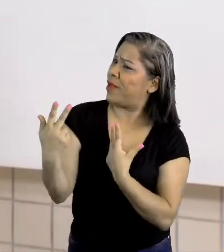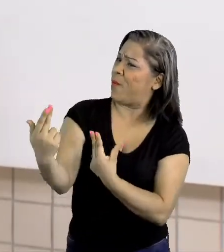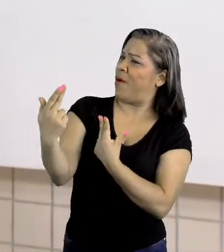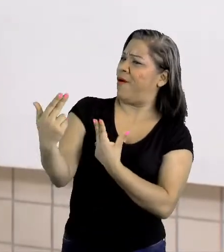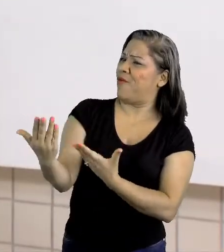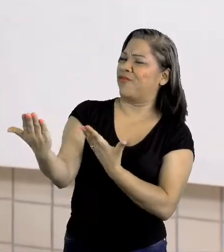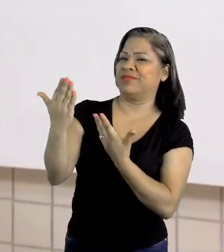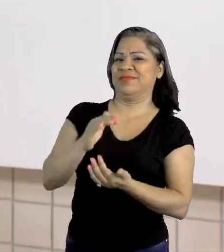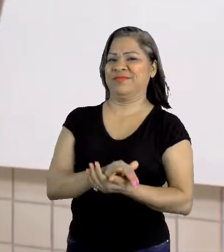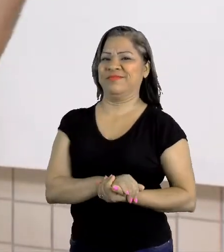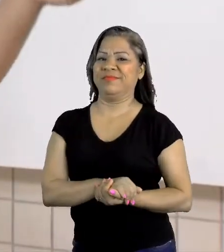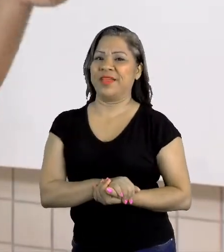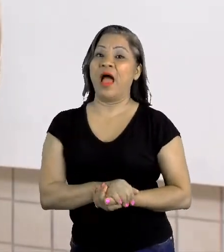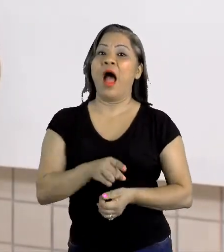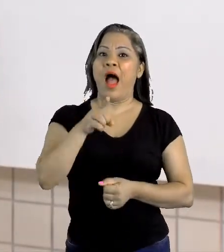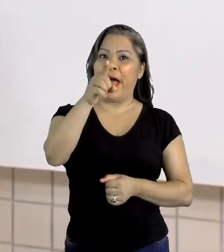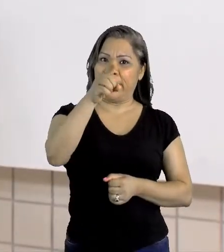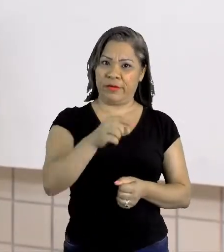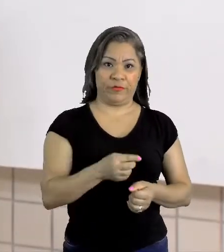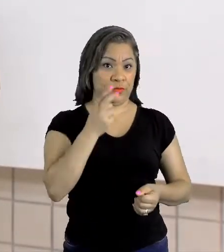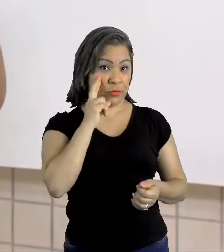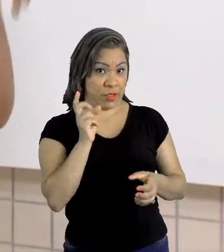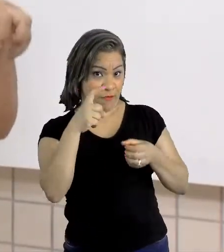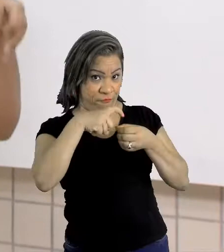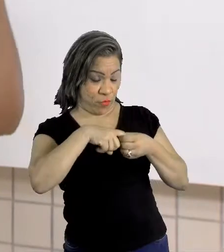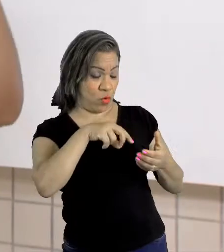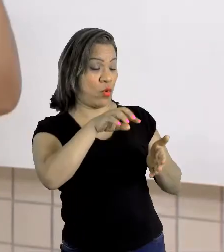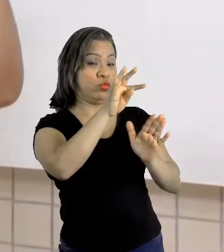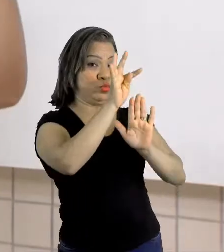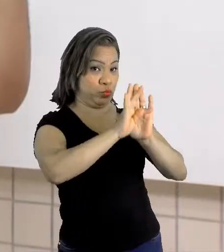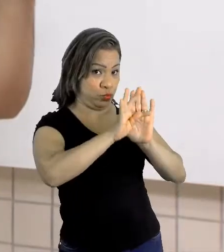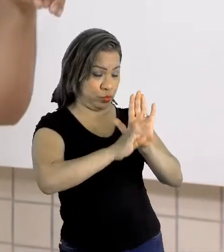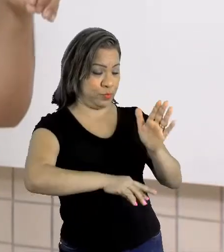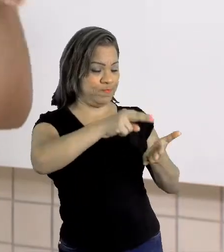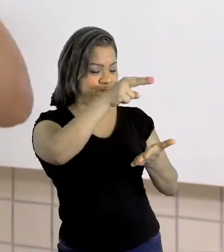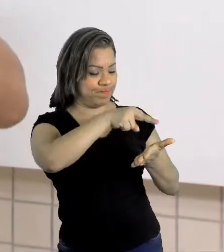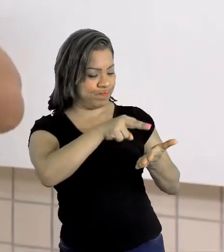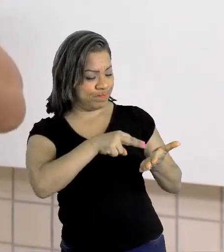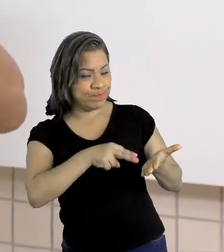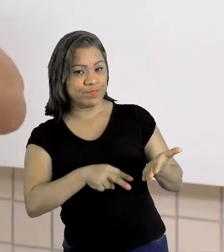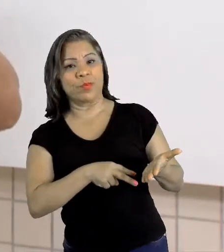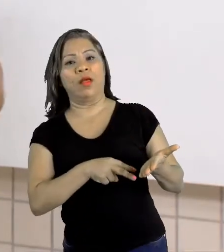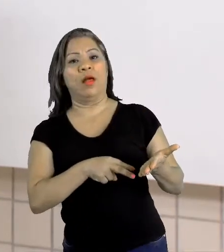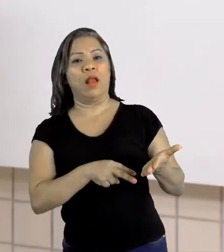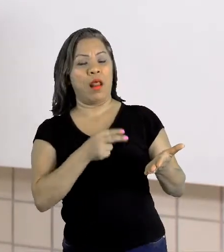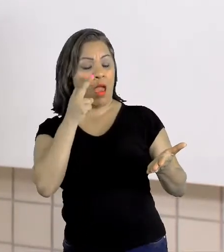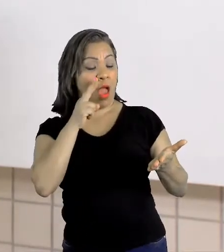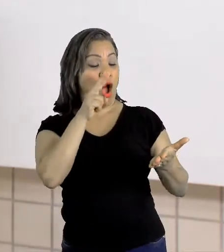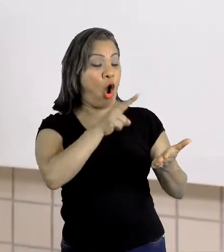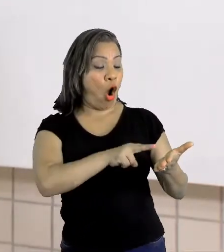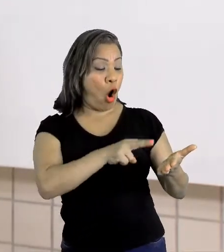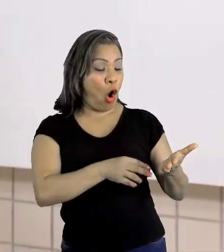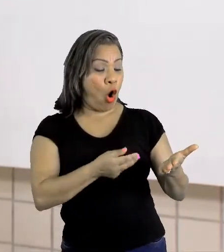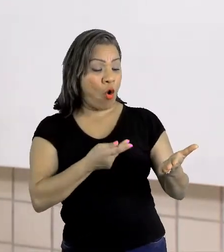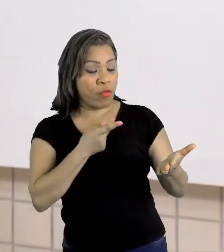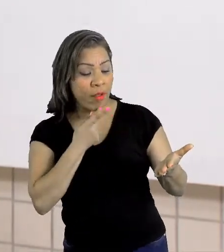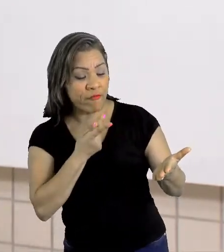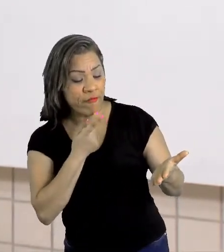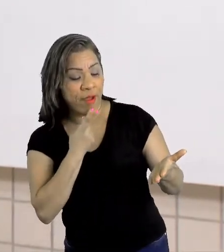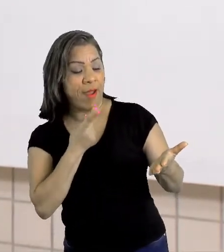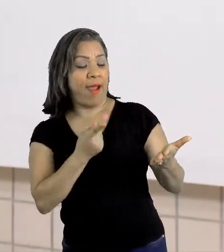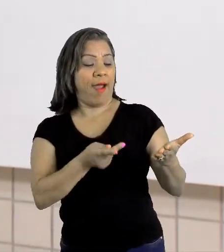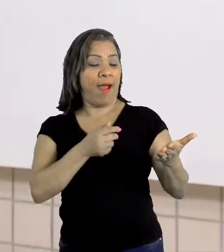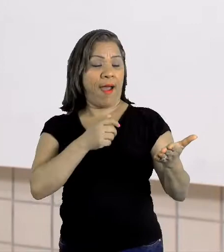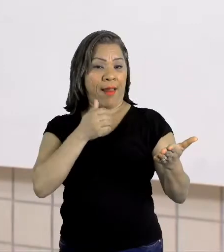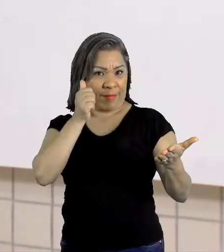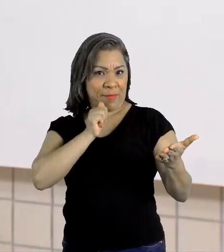Aí você vai lá no texto, fazer a leitura dele e ver lá as falas dela e colocar aí na número 9, que